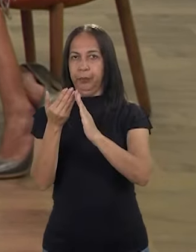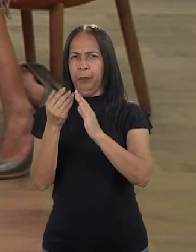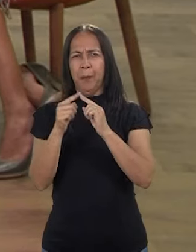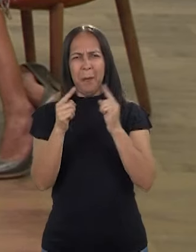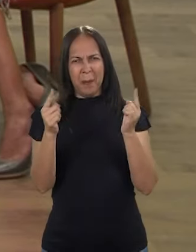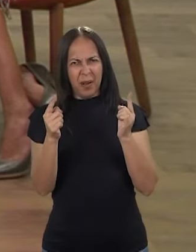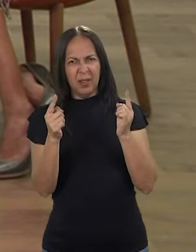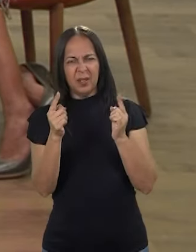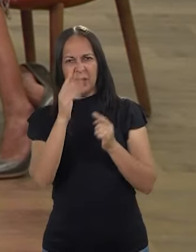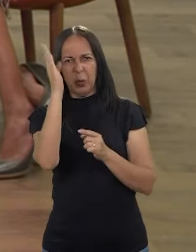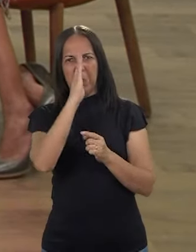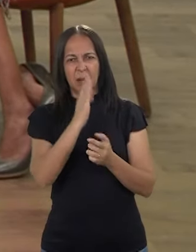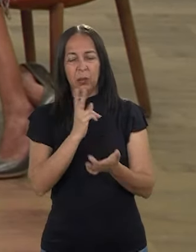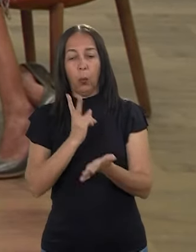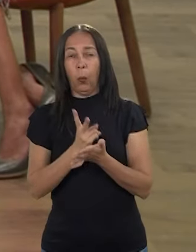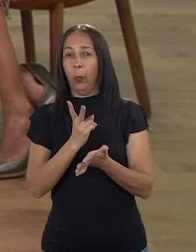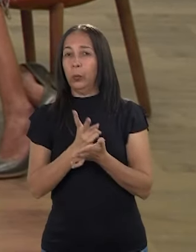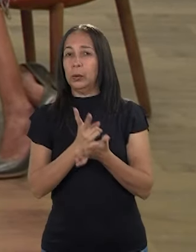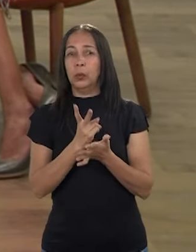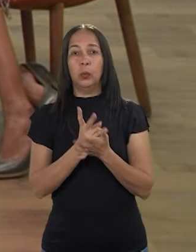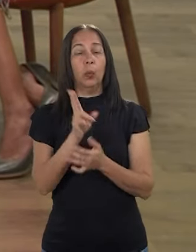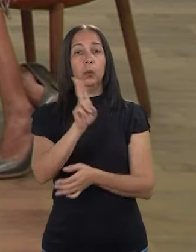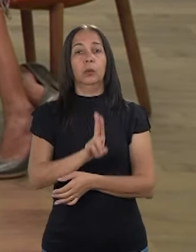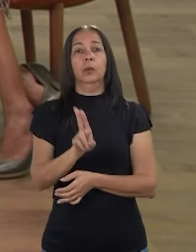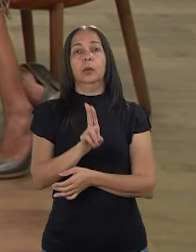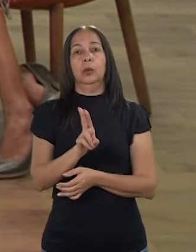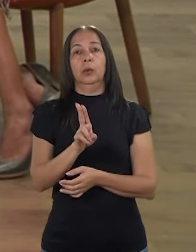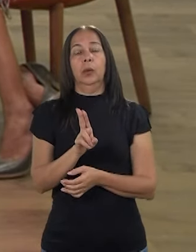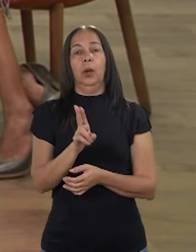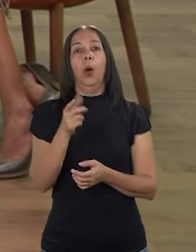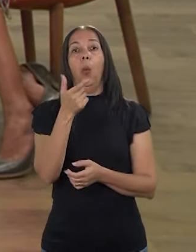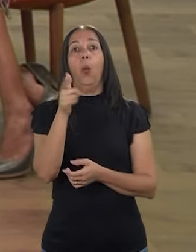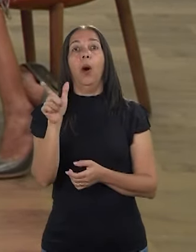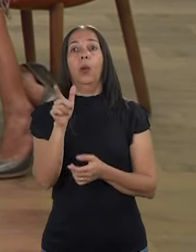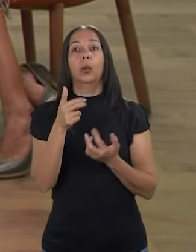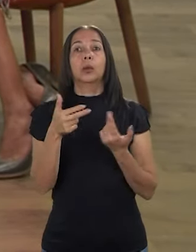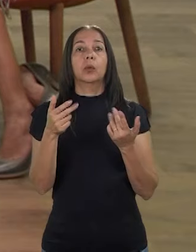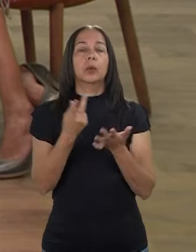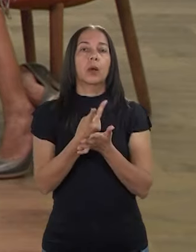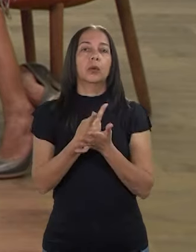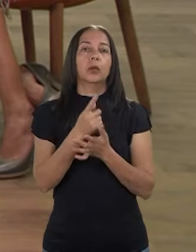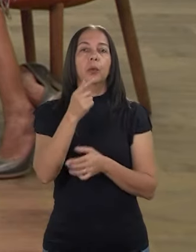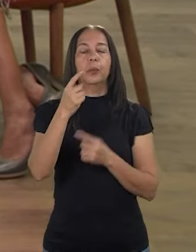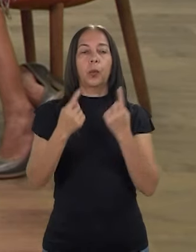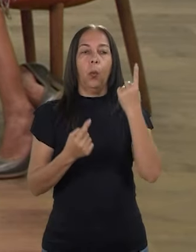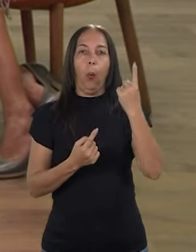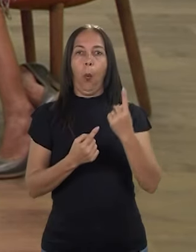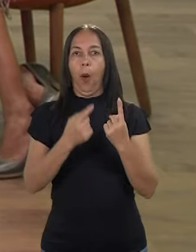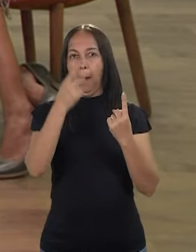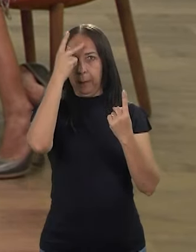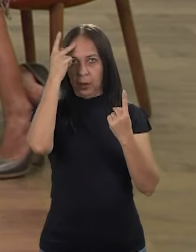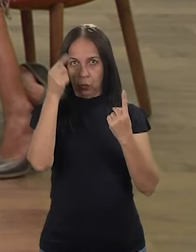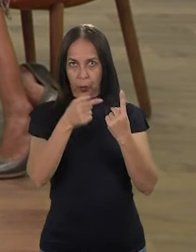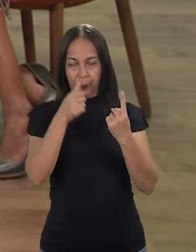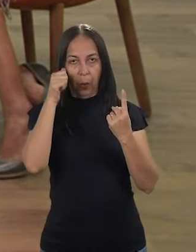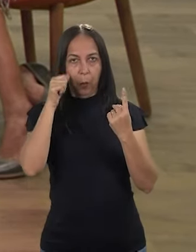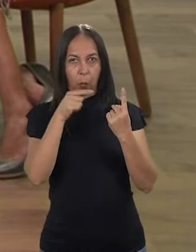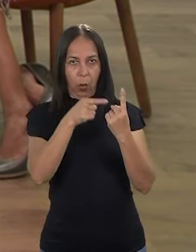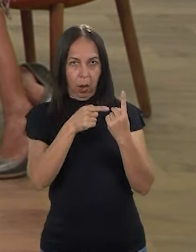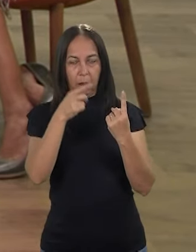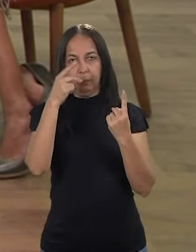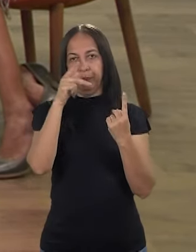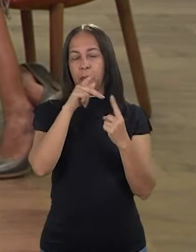sistemas e o Brasil começa a utilizar cada vez mais o conhecimento facial e um outro caso também que foi recente foi uma pessoa que entrou numa Zara